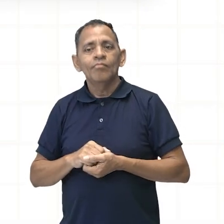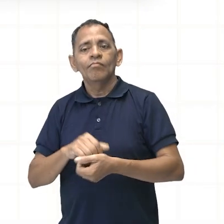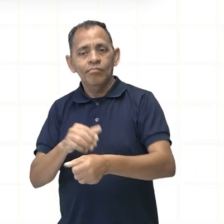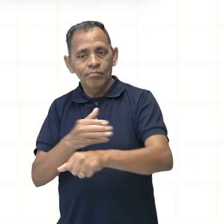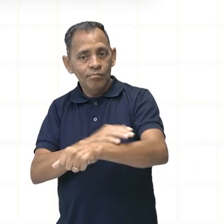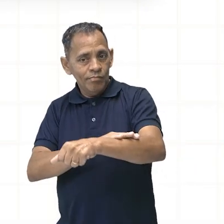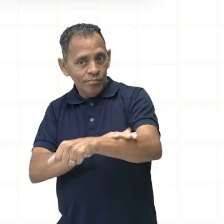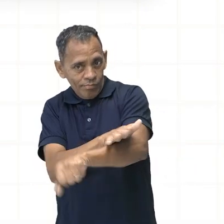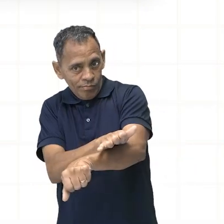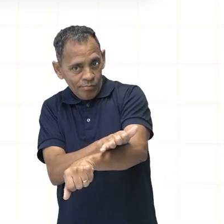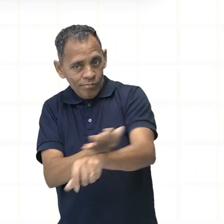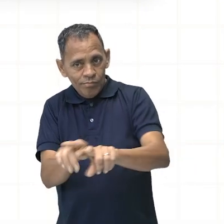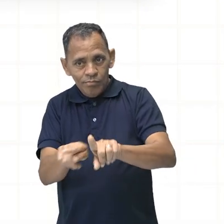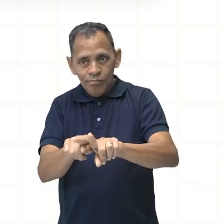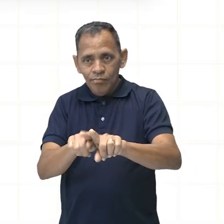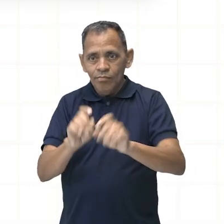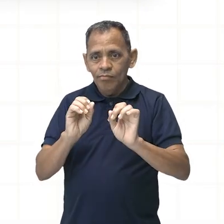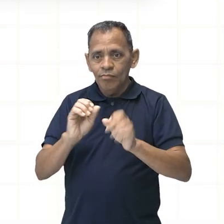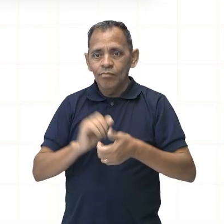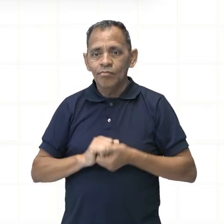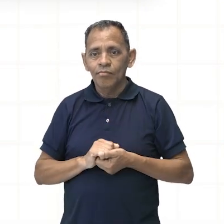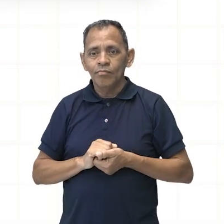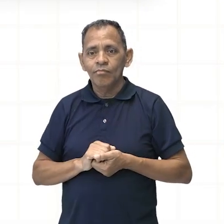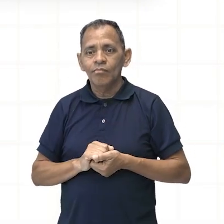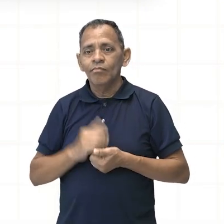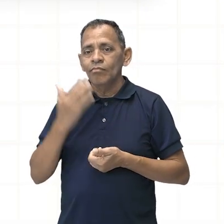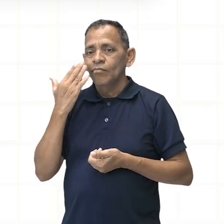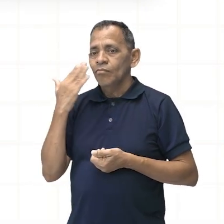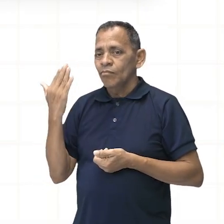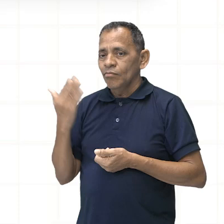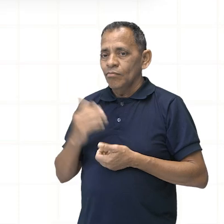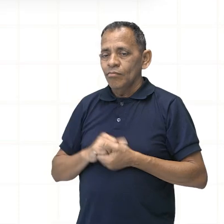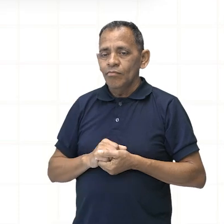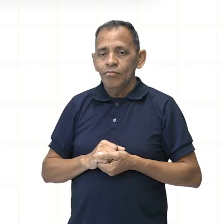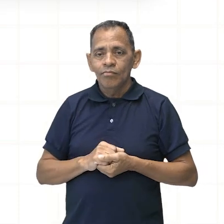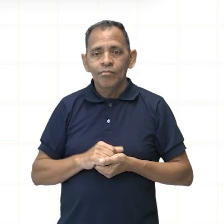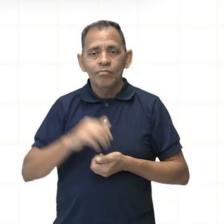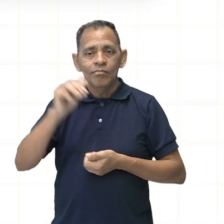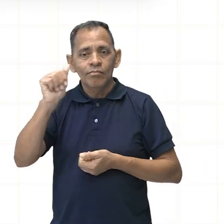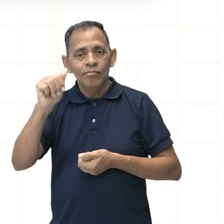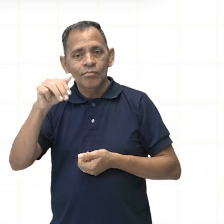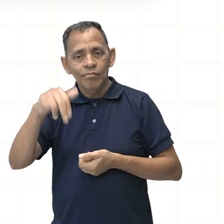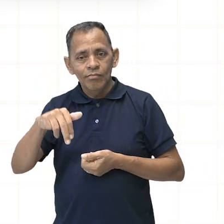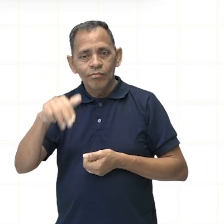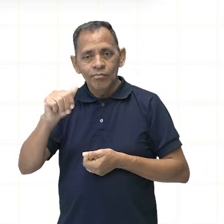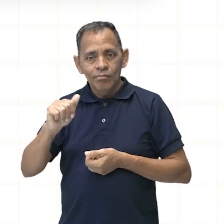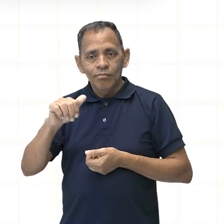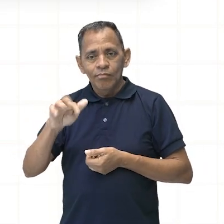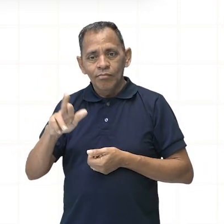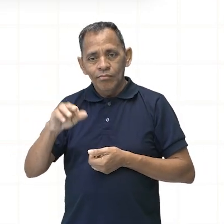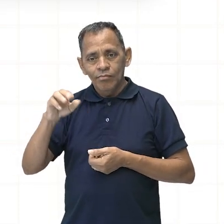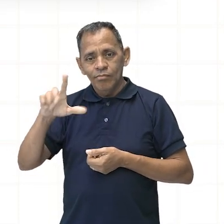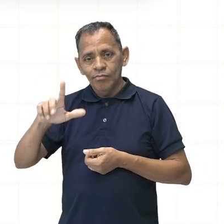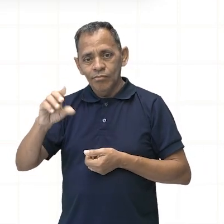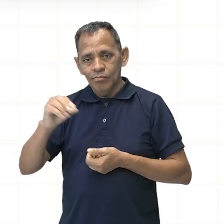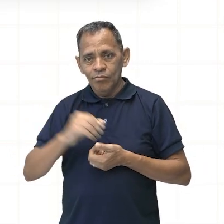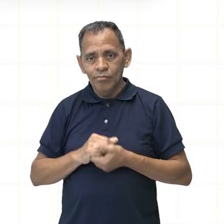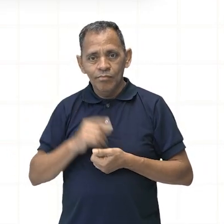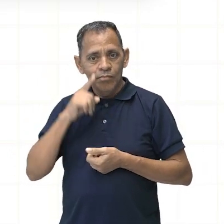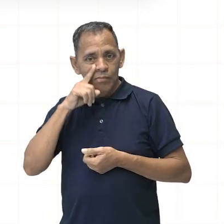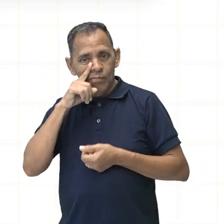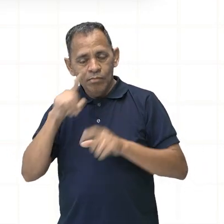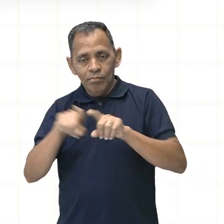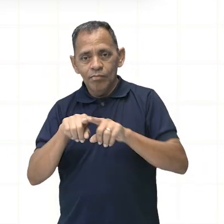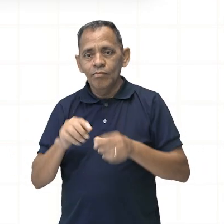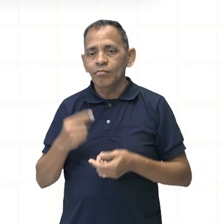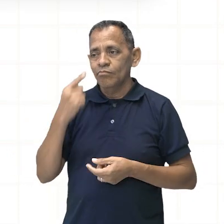outras civilizações. O perigo amarelo, né, também conhecido ali como terror amarelo, ou